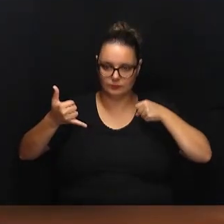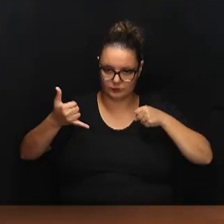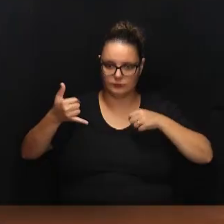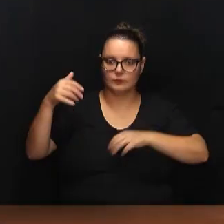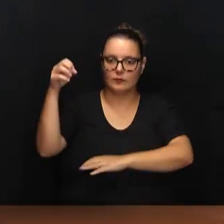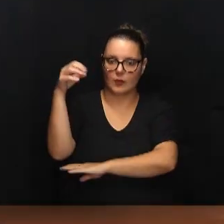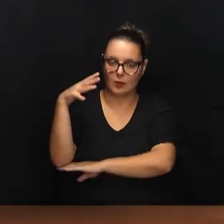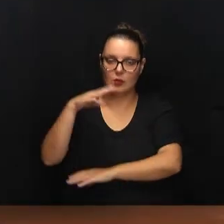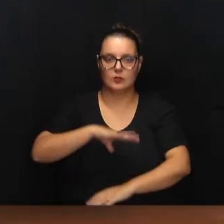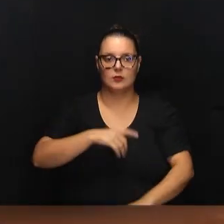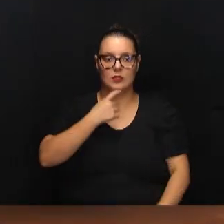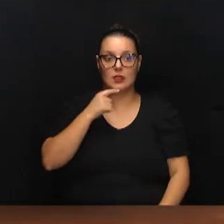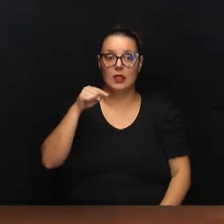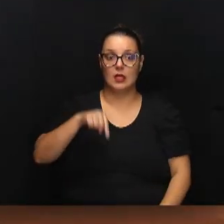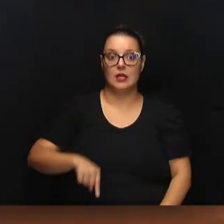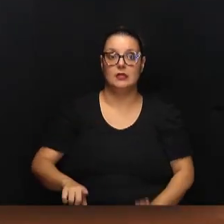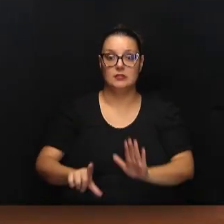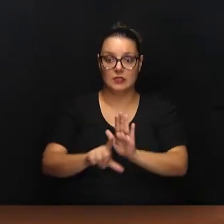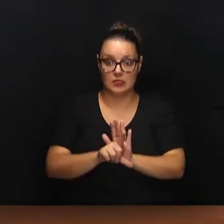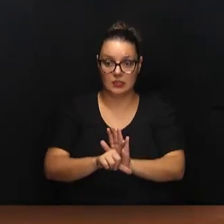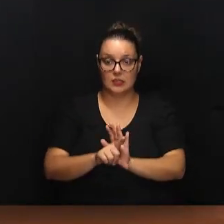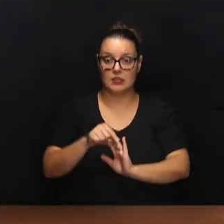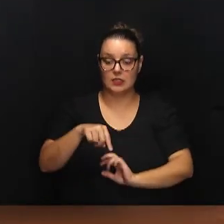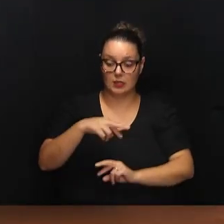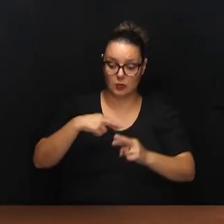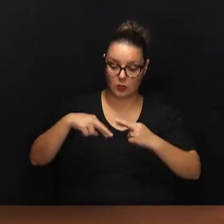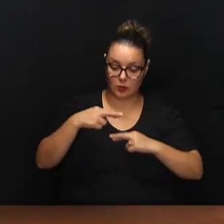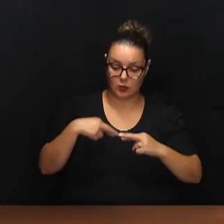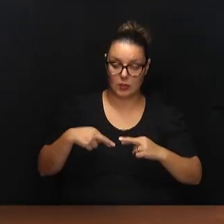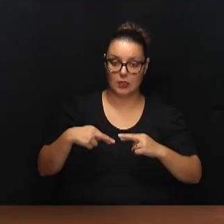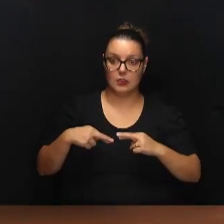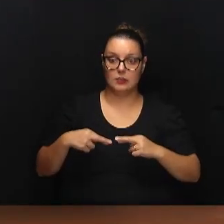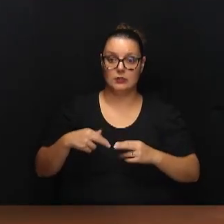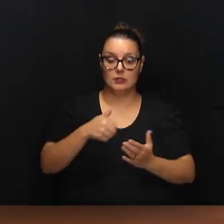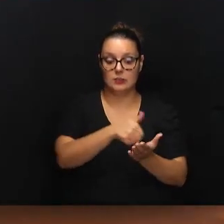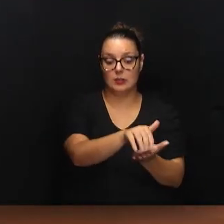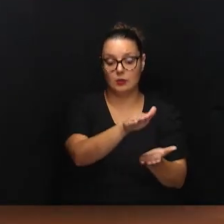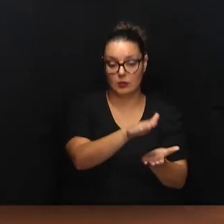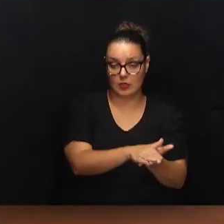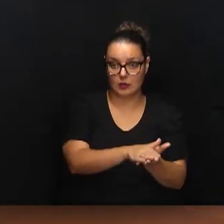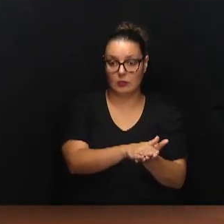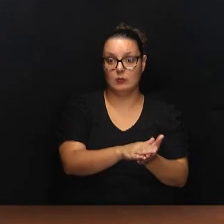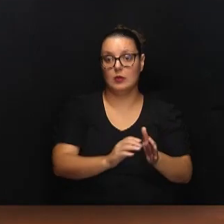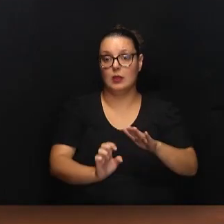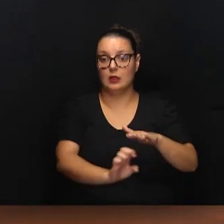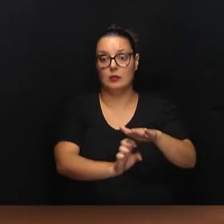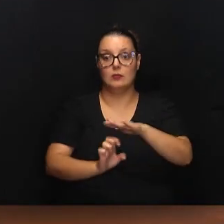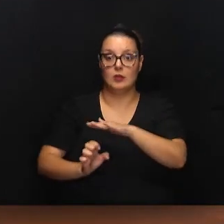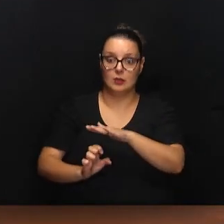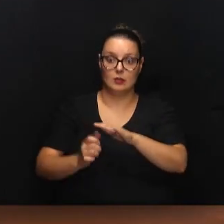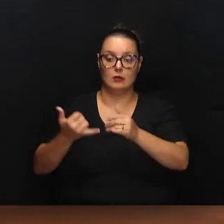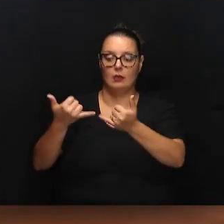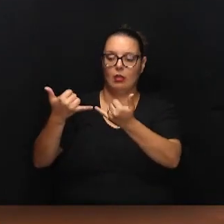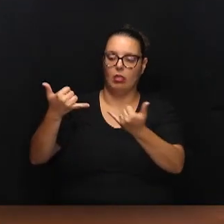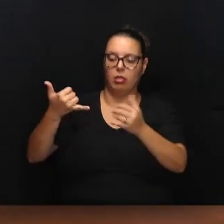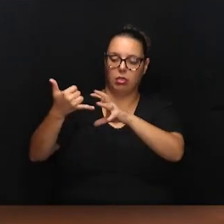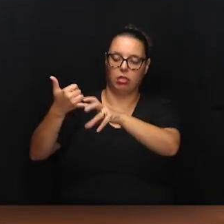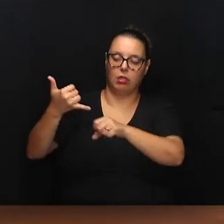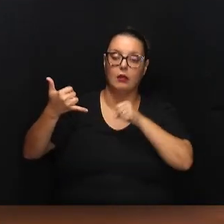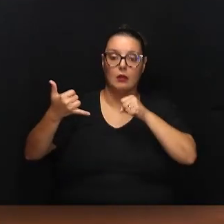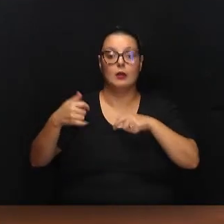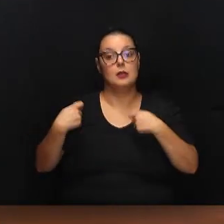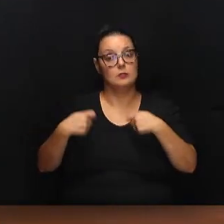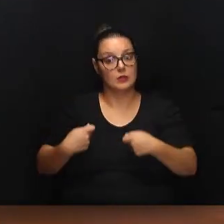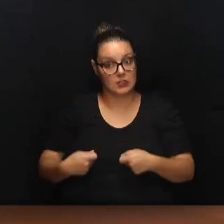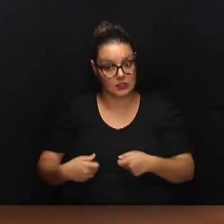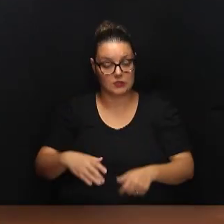Essa lei e essa questão de colocar uma multa para que as pessoas retirem essa fiação, isso é necessário para a cidade